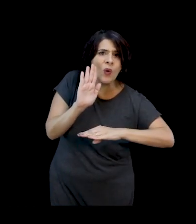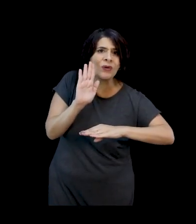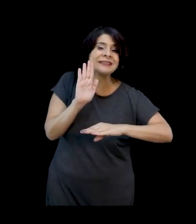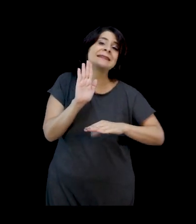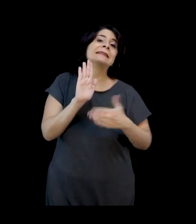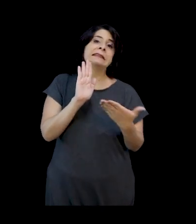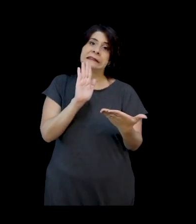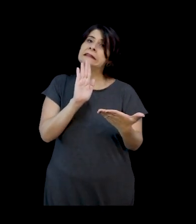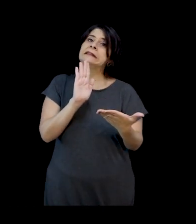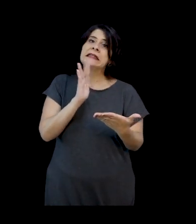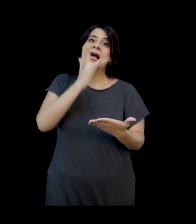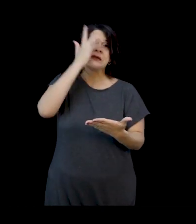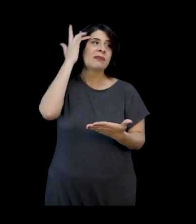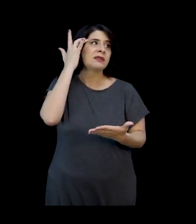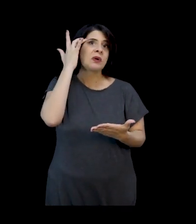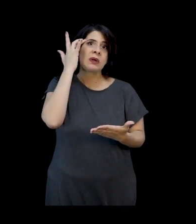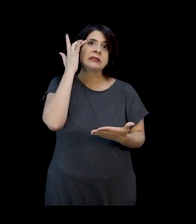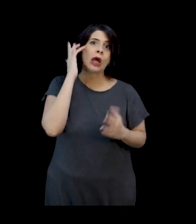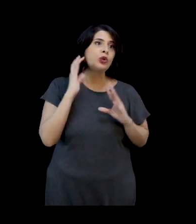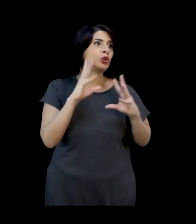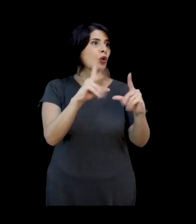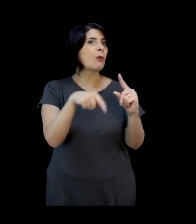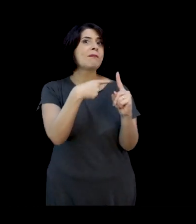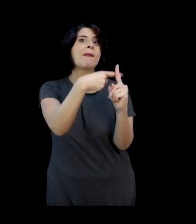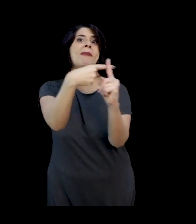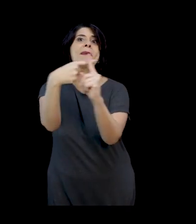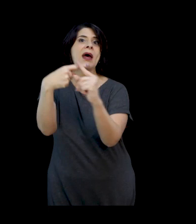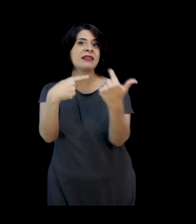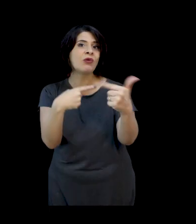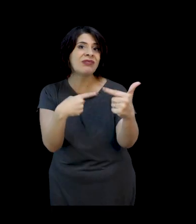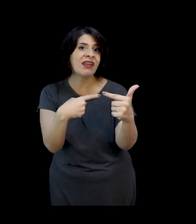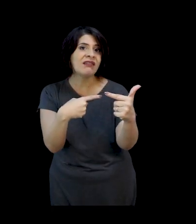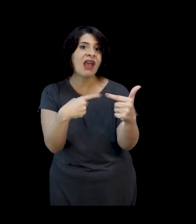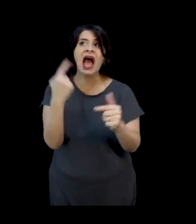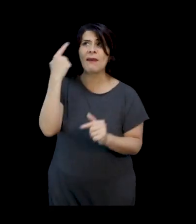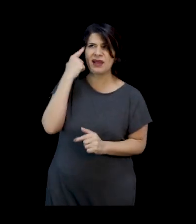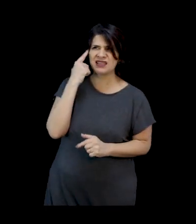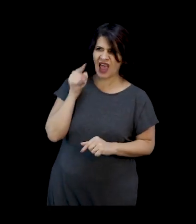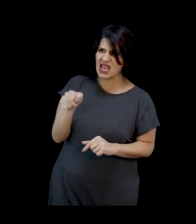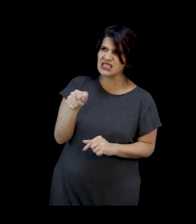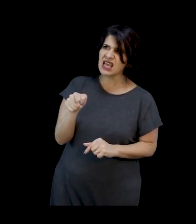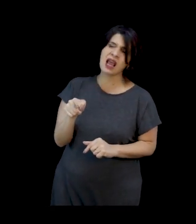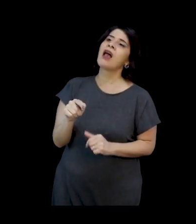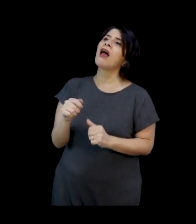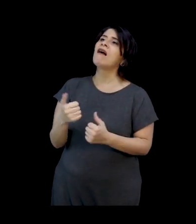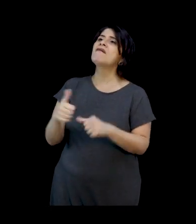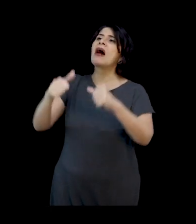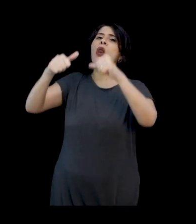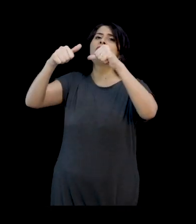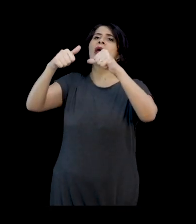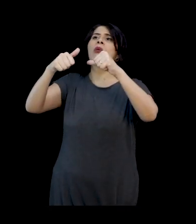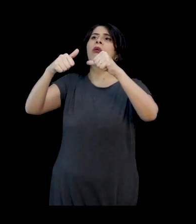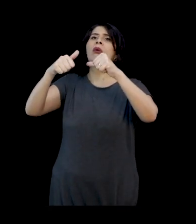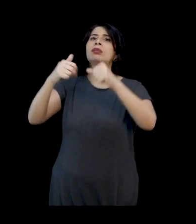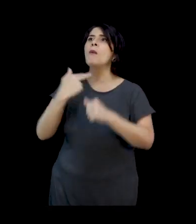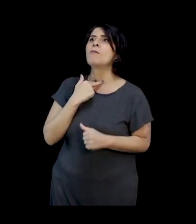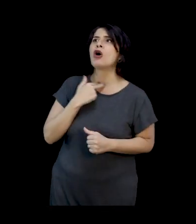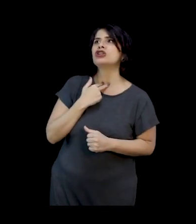na impossibilidade de considerar todas as produções culturais necessariamente positivas, suspendam o